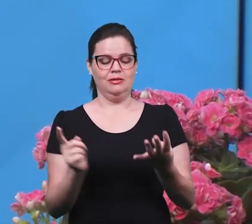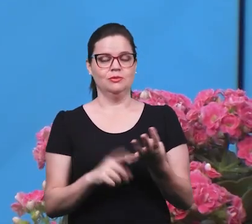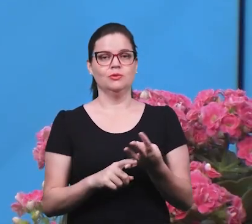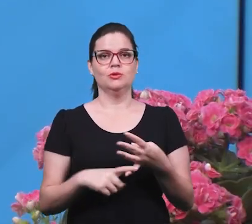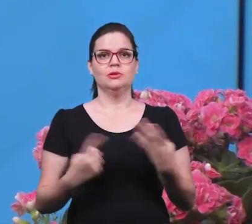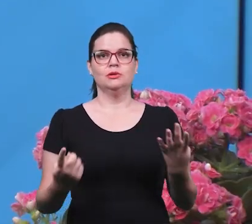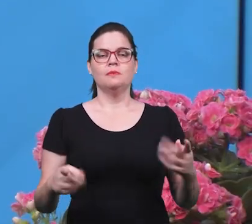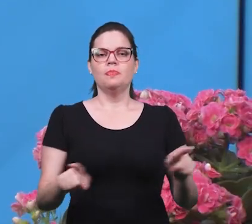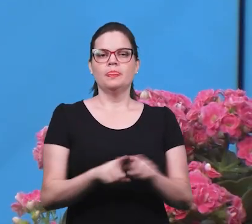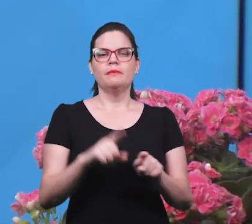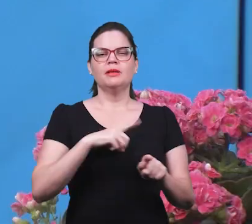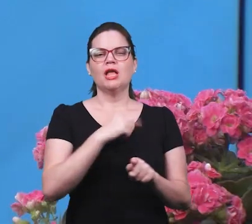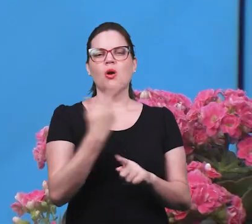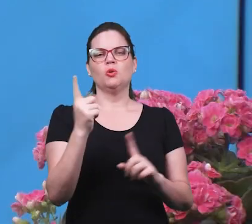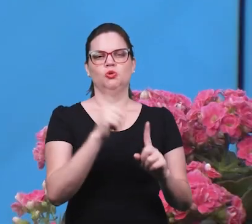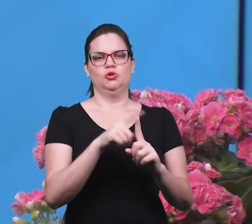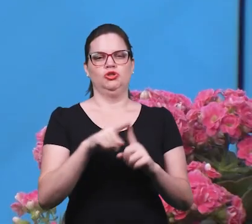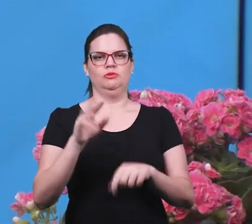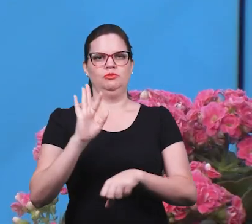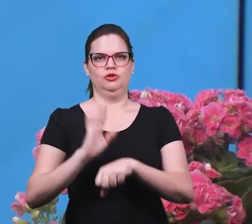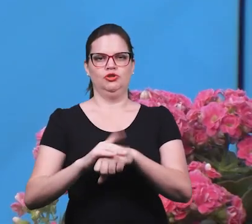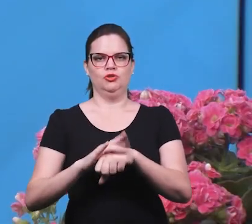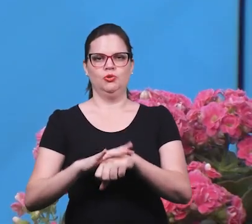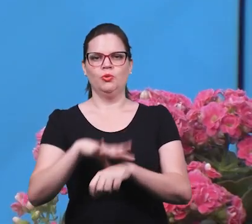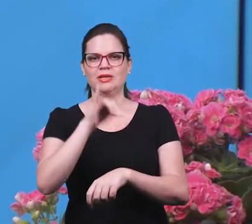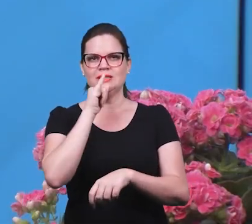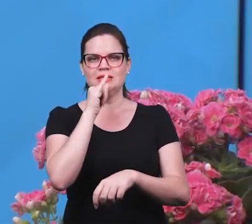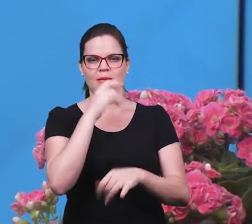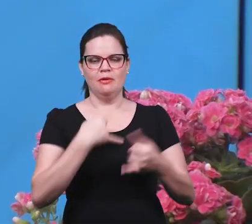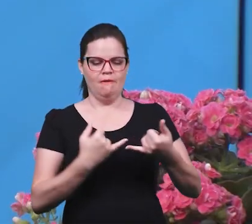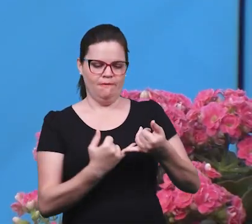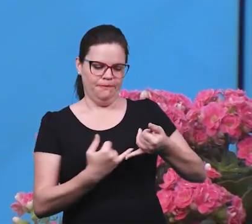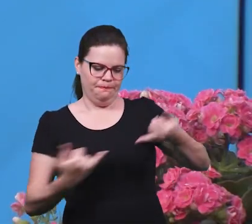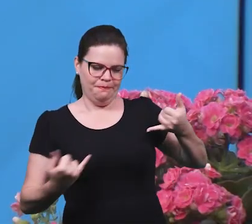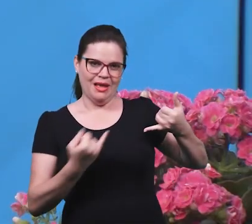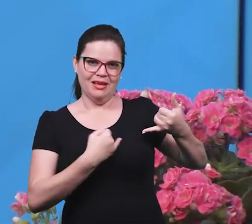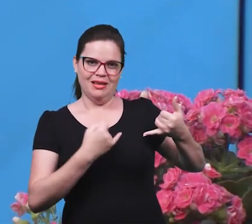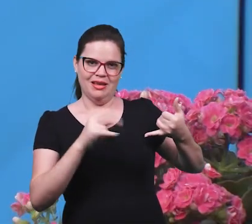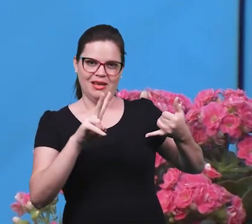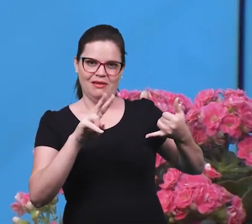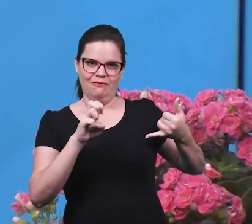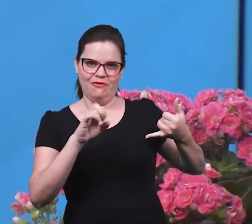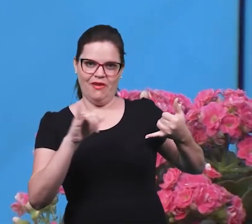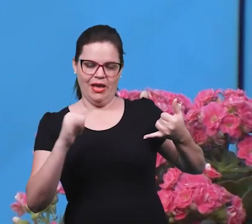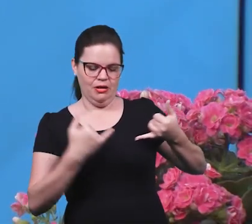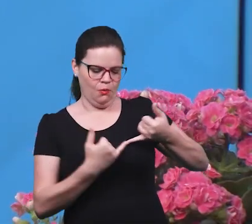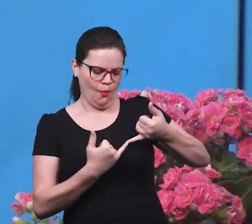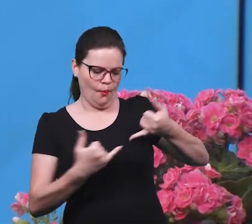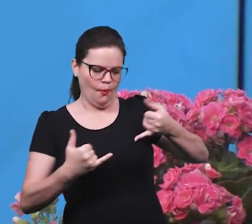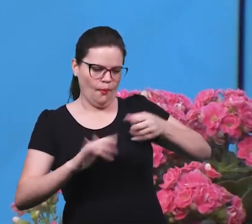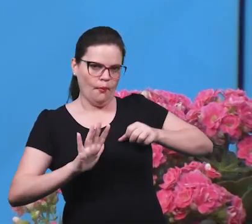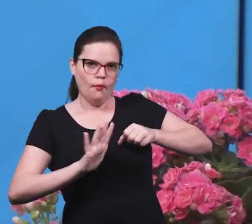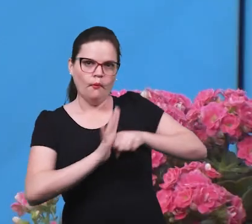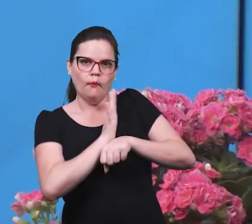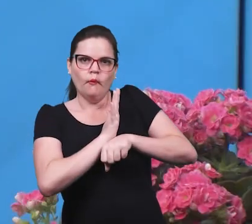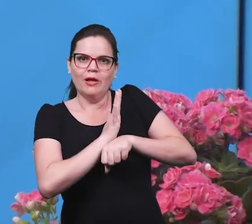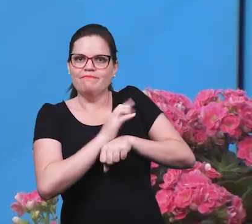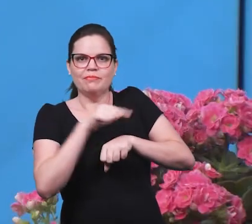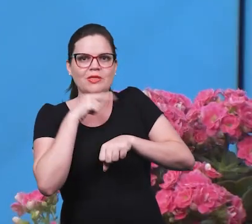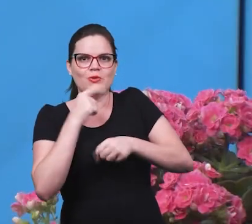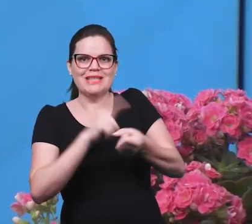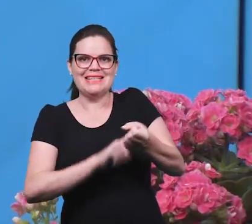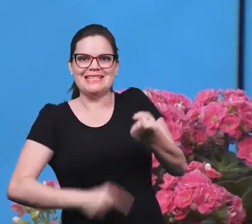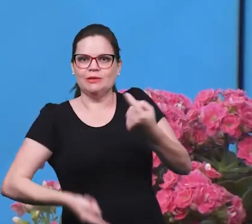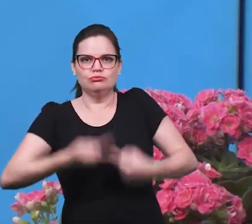doença aterosclerótica, né? Onde a gente tem entupimento dos vasos, insuficiência cardíaca